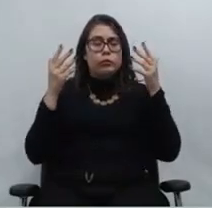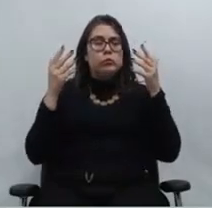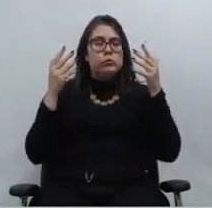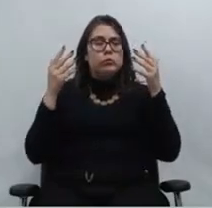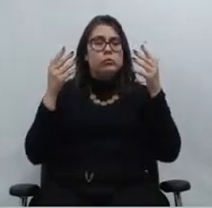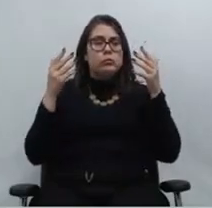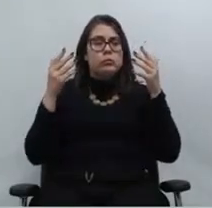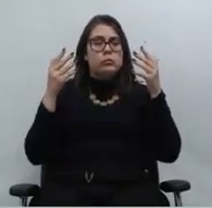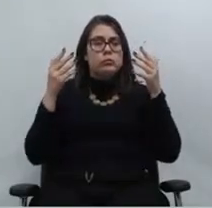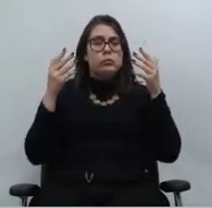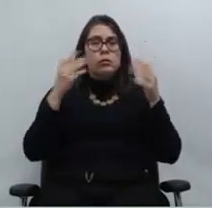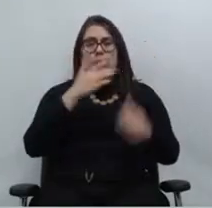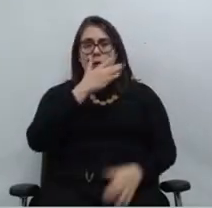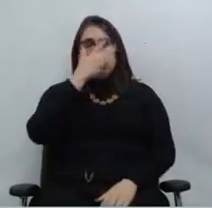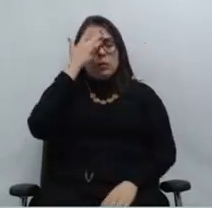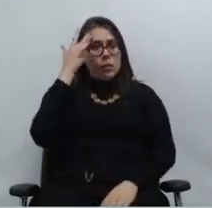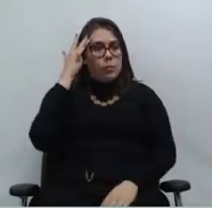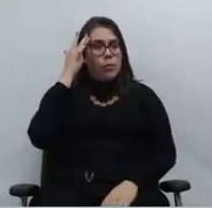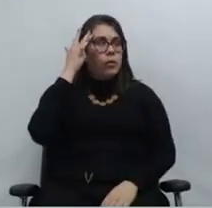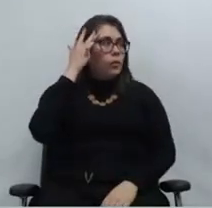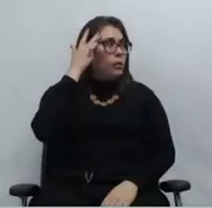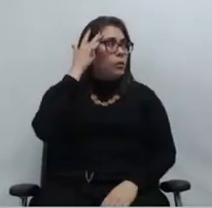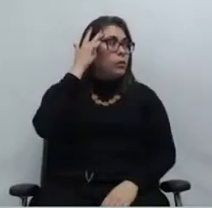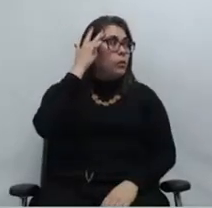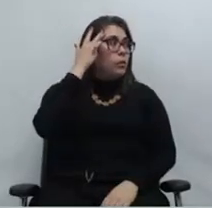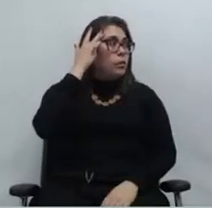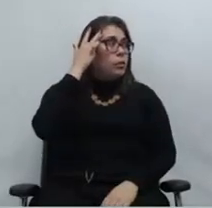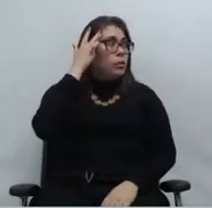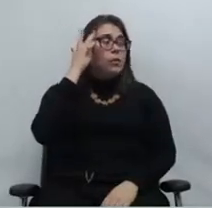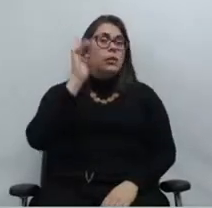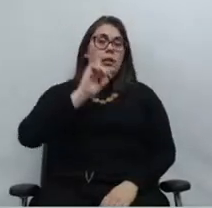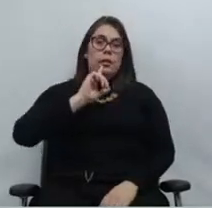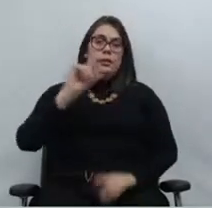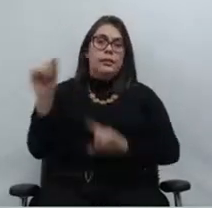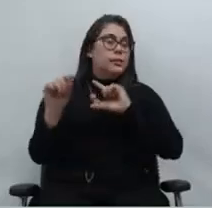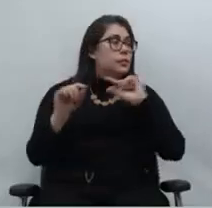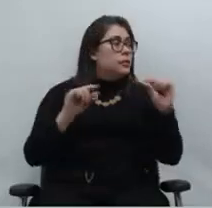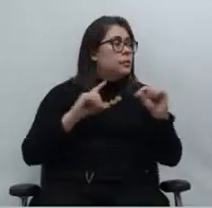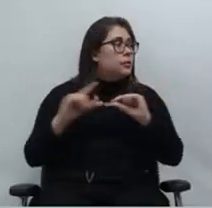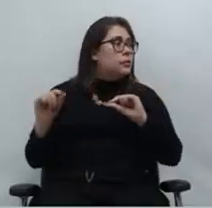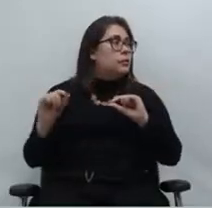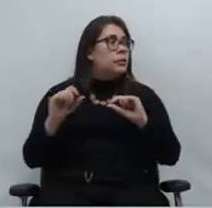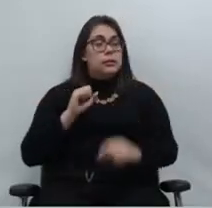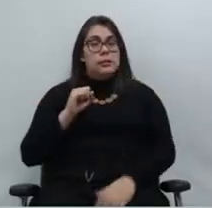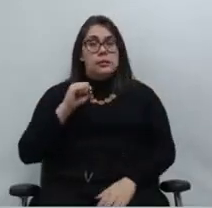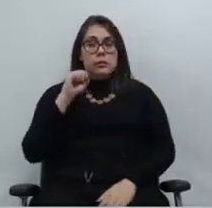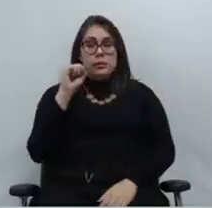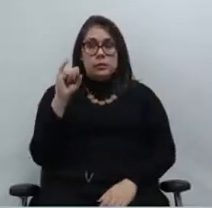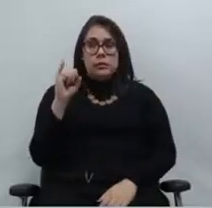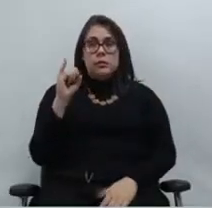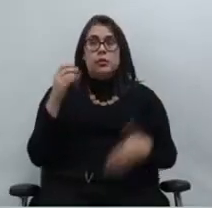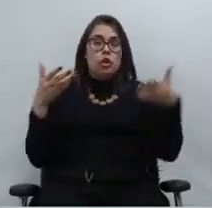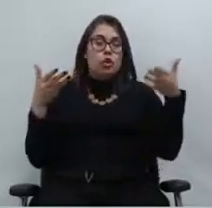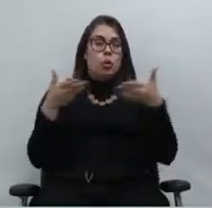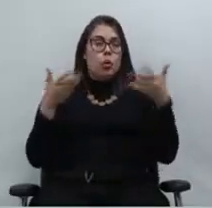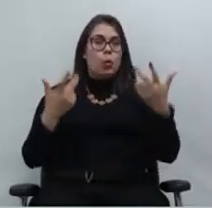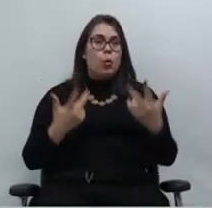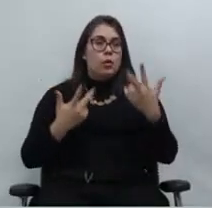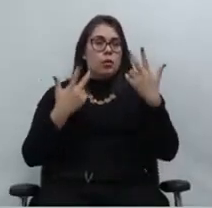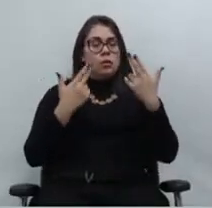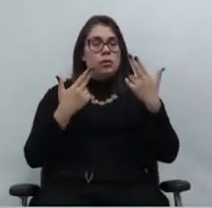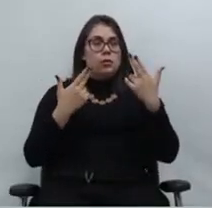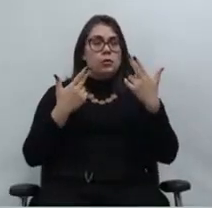atividades mais festivas, né? Os colegas querem se congraçar com os conselheiros e conselheiras. Então, se nós fizermos uma sessão como essa de hoje, acho que nós